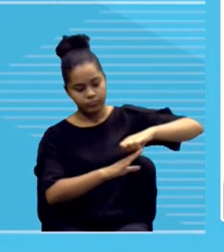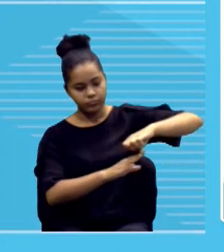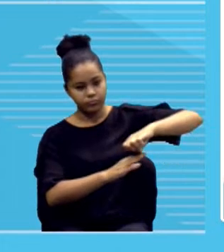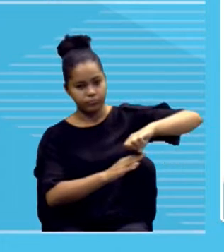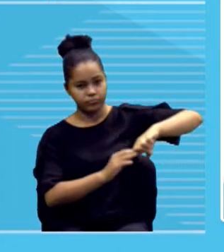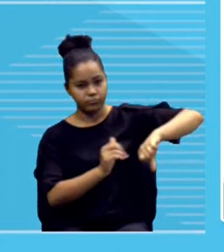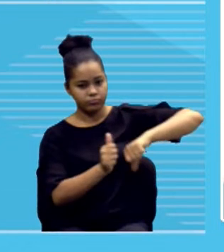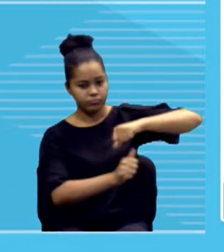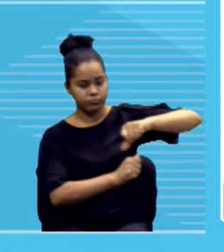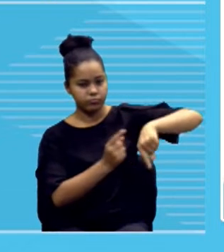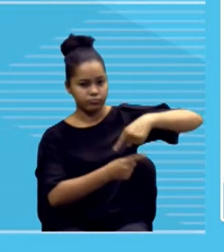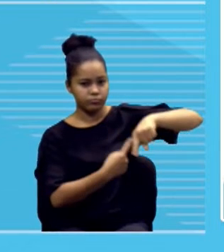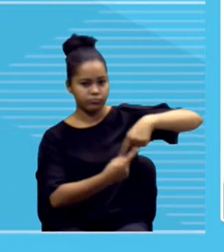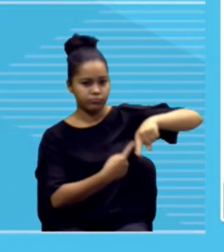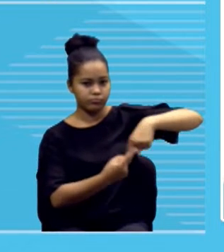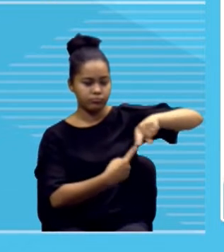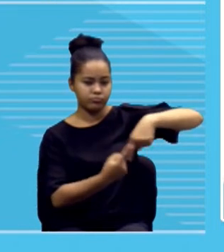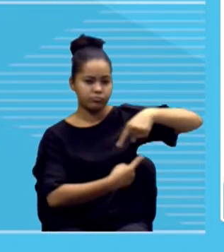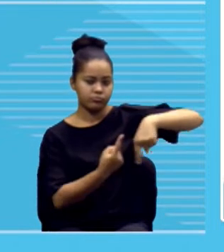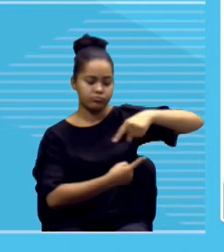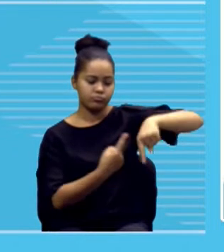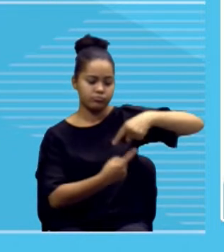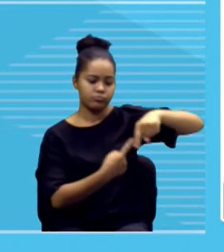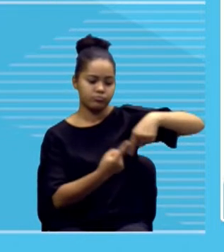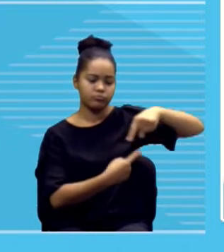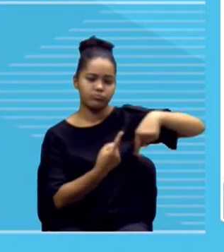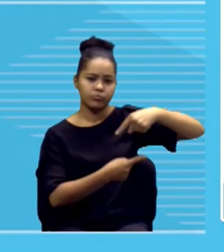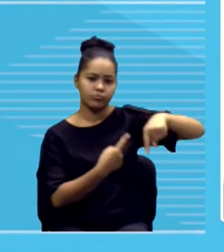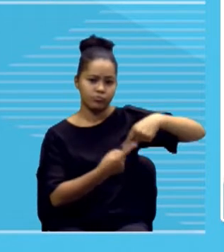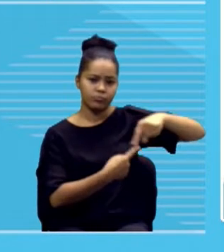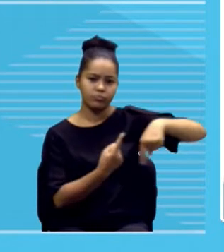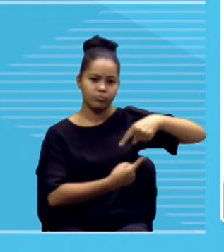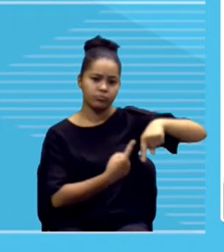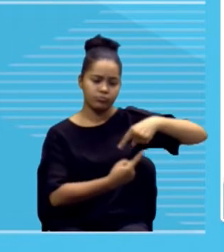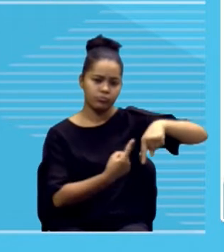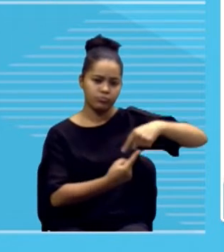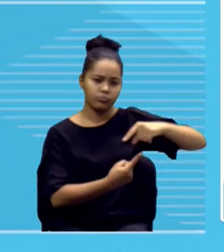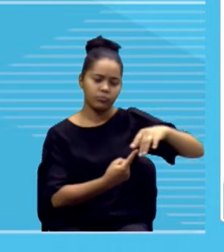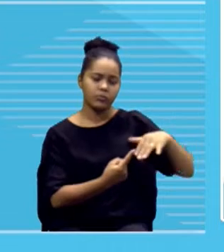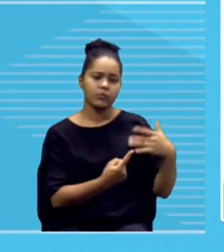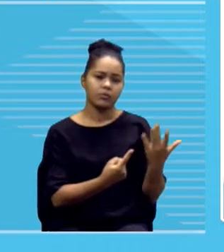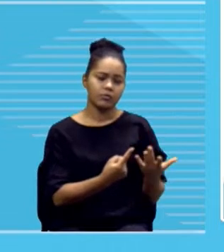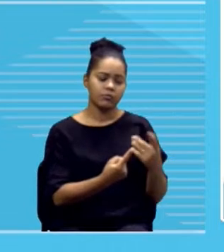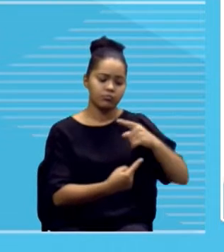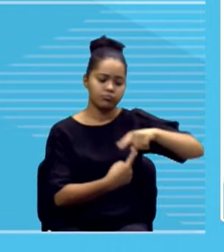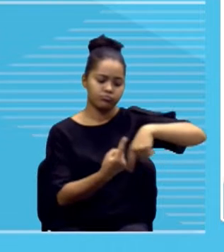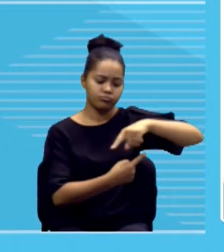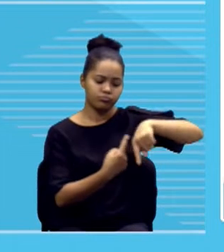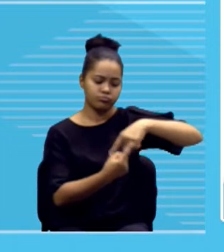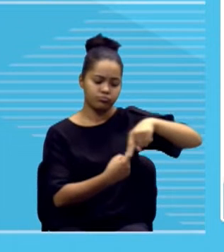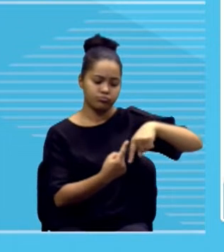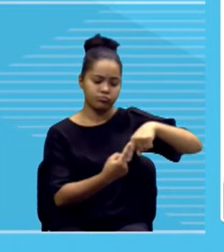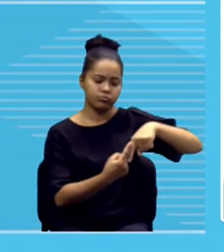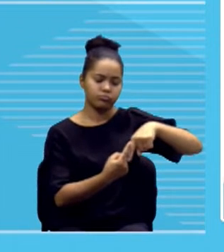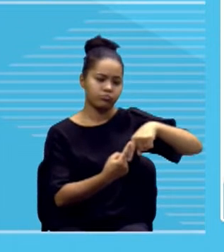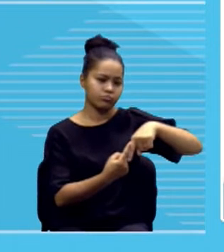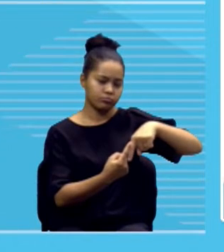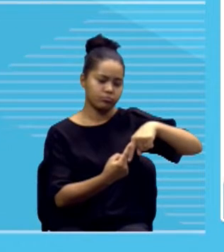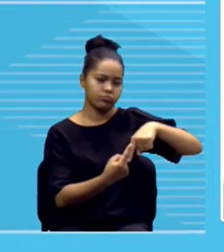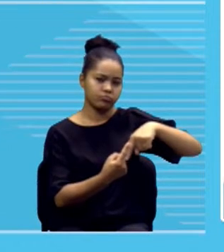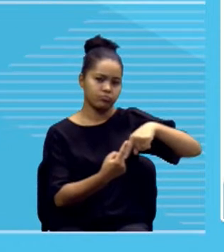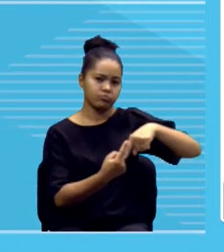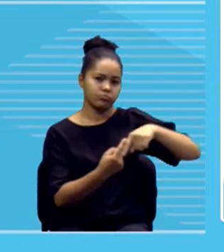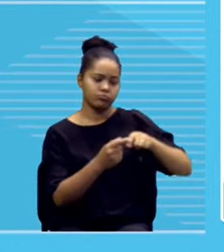espécie de dínamo, né, que faz aquela alternância de corrente. Os inversores entregam energia produzida pelos painéis